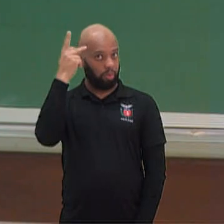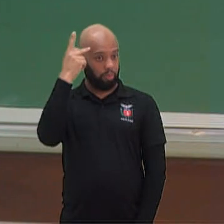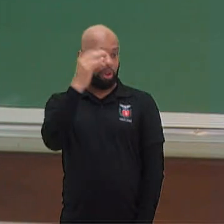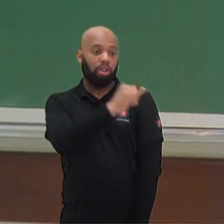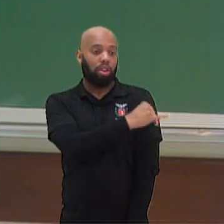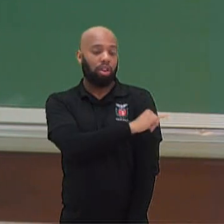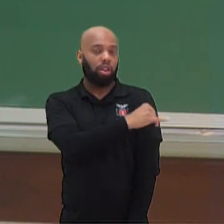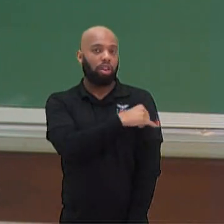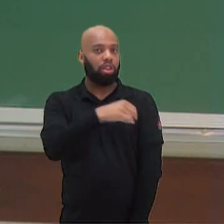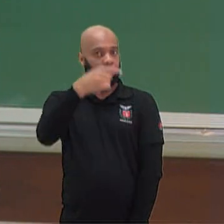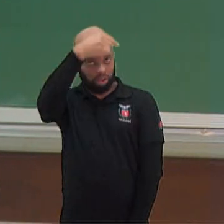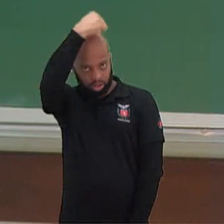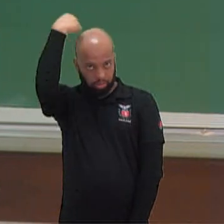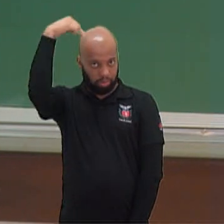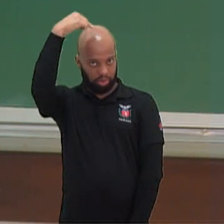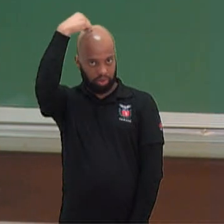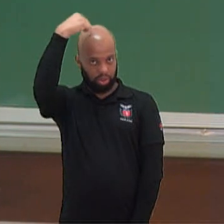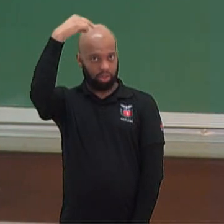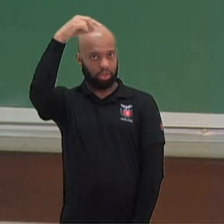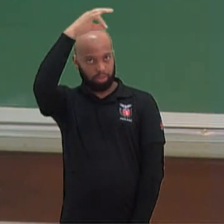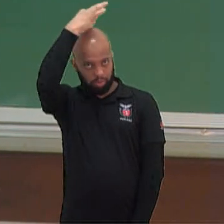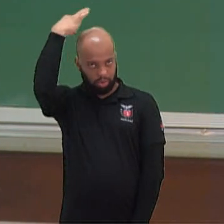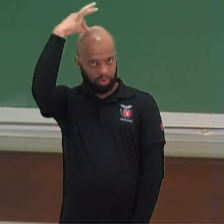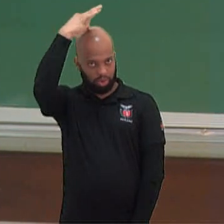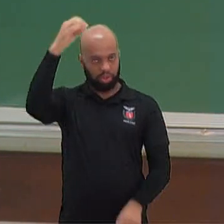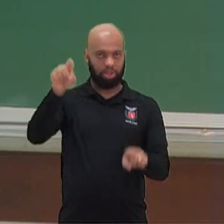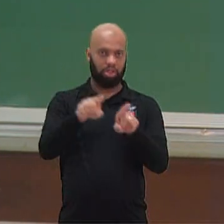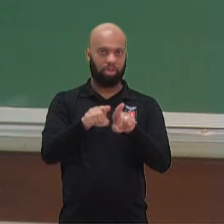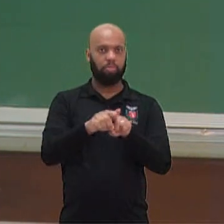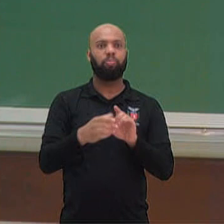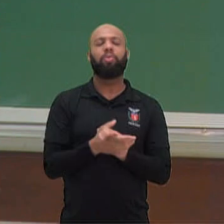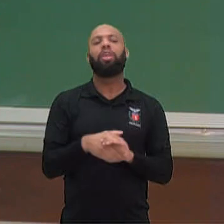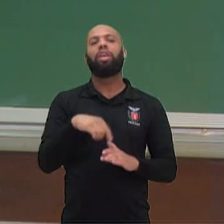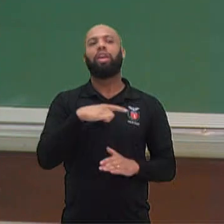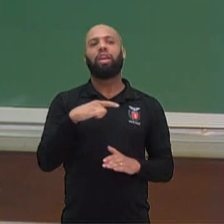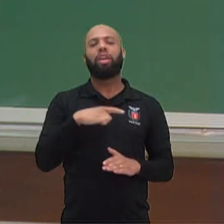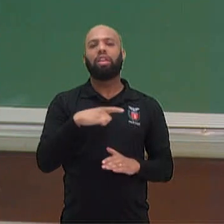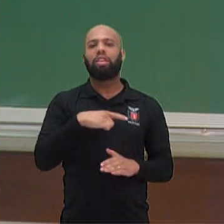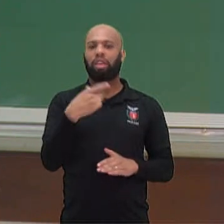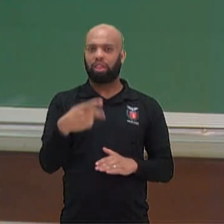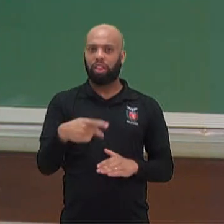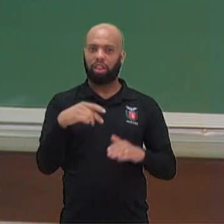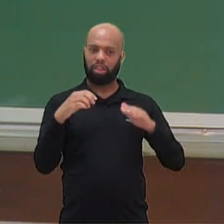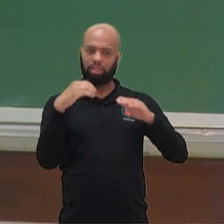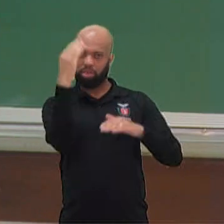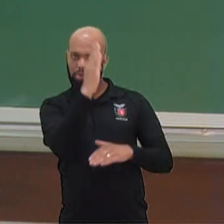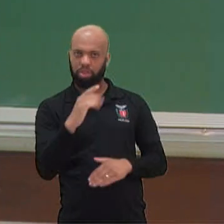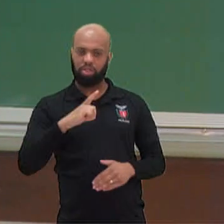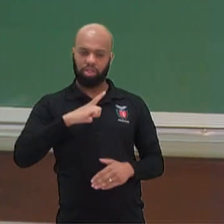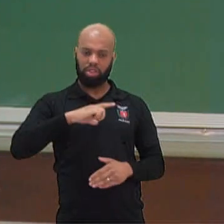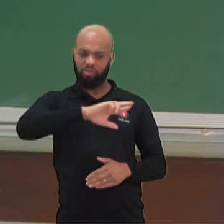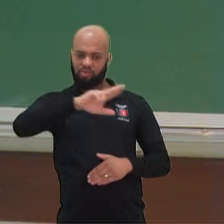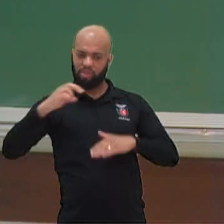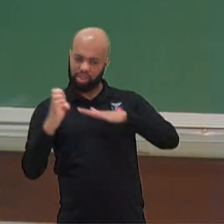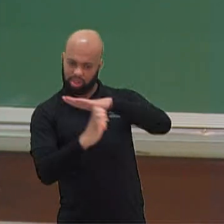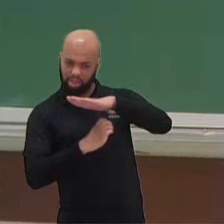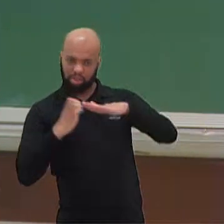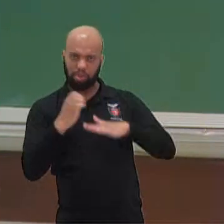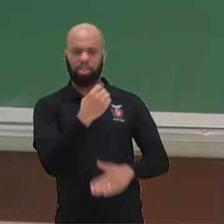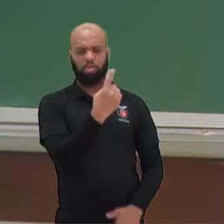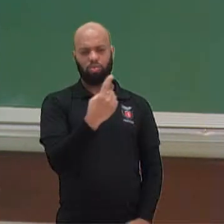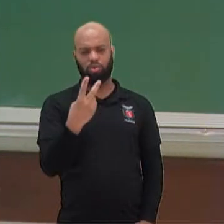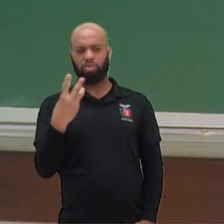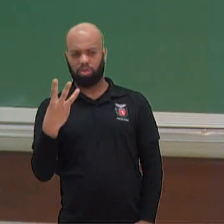aí nós temos que lembrar, né, que no Brasil nós temos aí a usina Angra 1, Angra 2 e também a 3 já surgindo